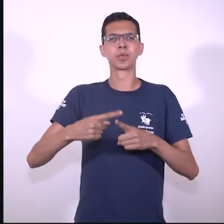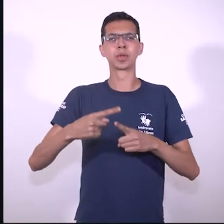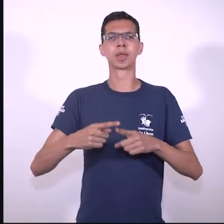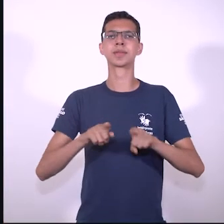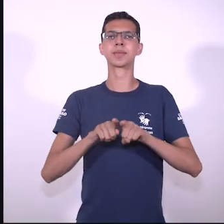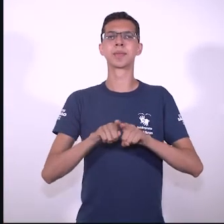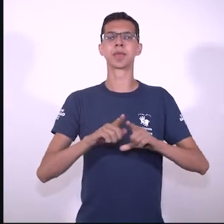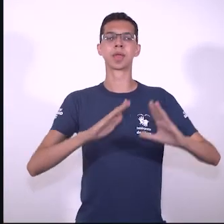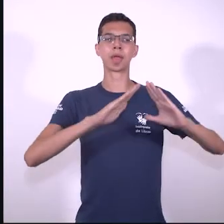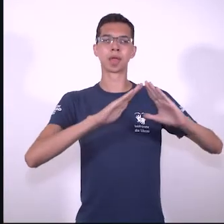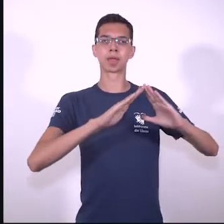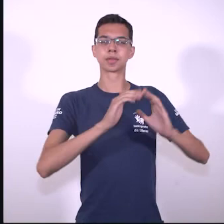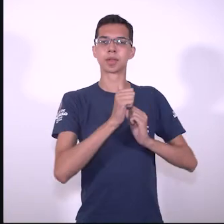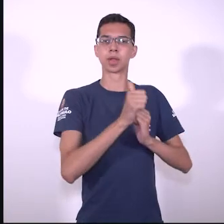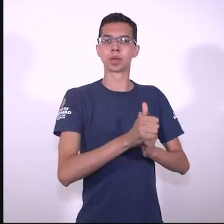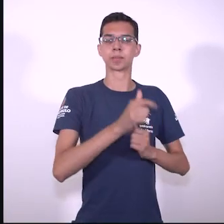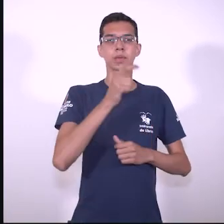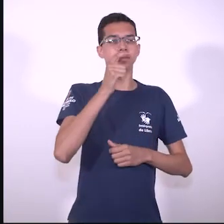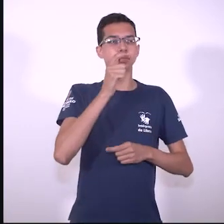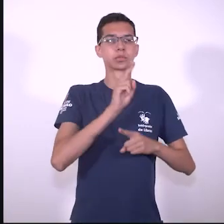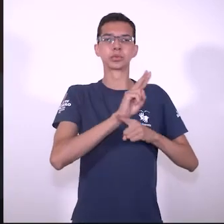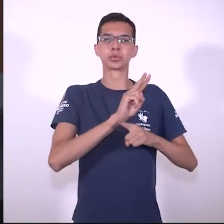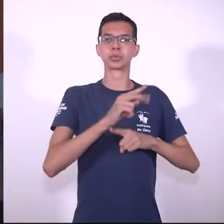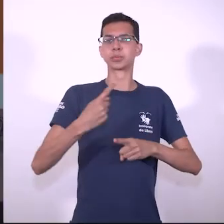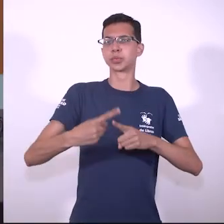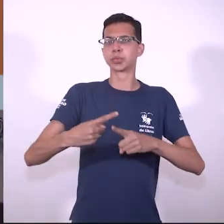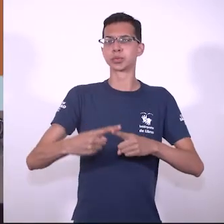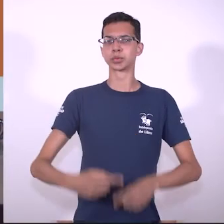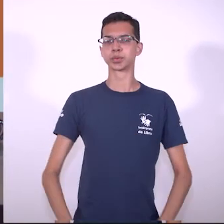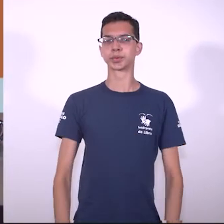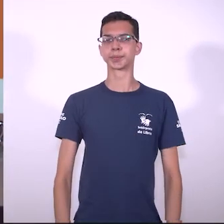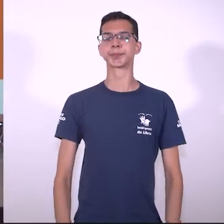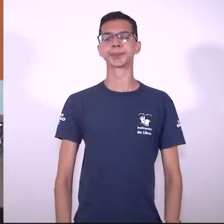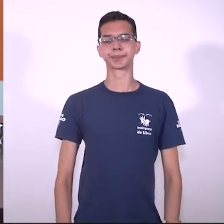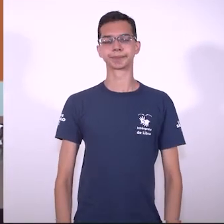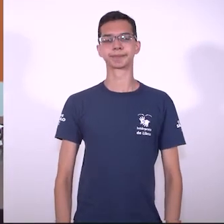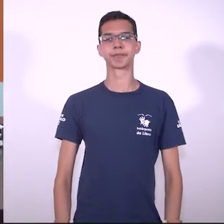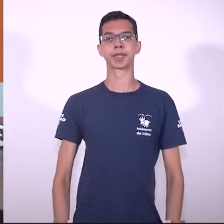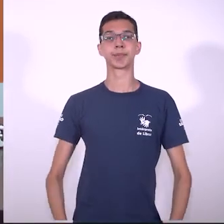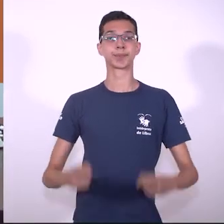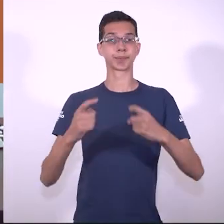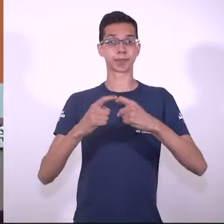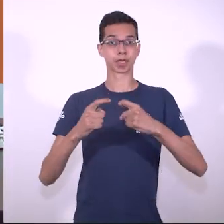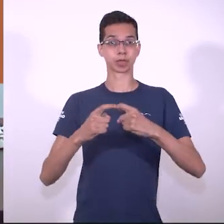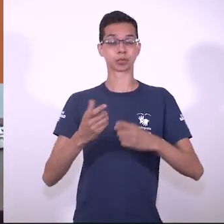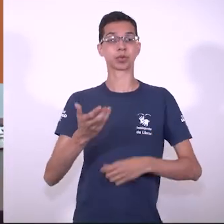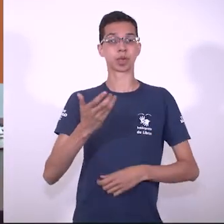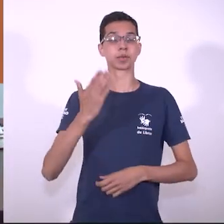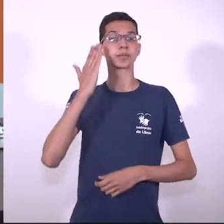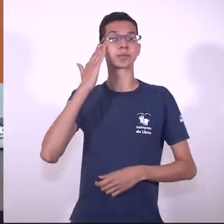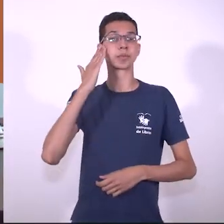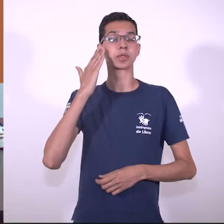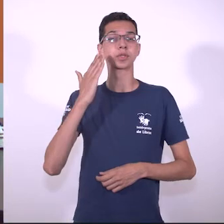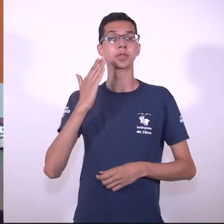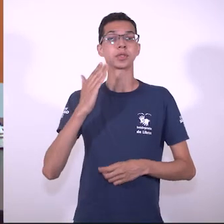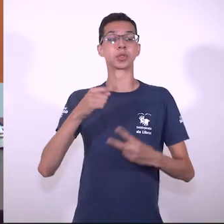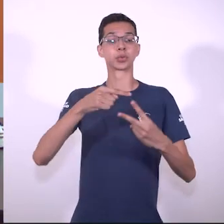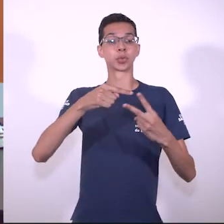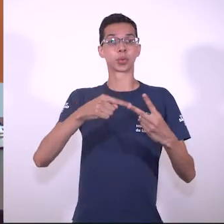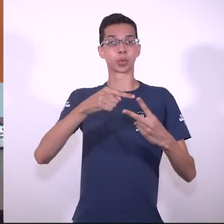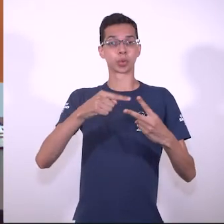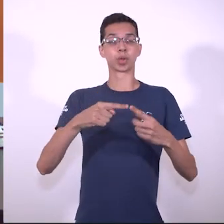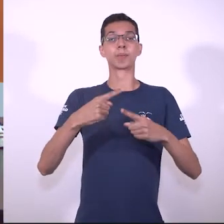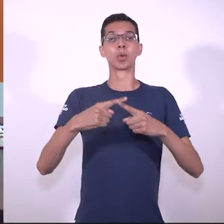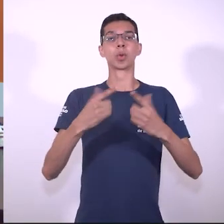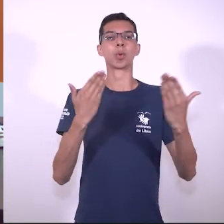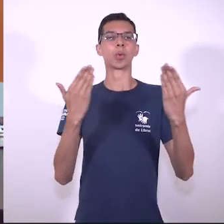Os exames eles são feitos 2 vezes justamente para que o médico possa comparar a piora clínica